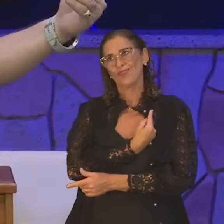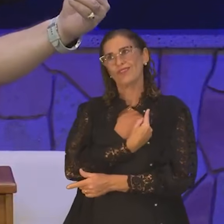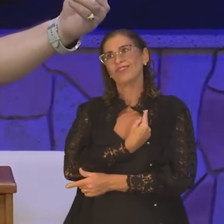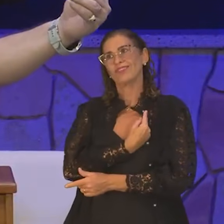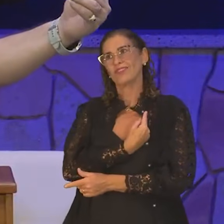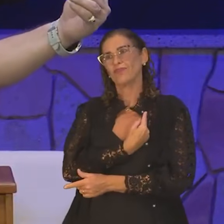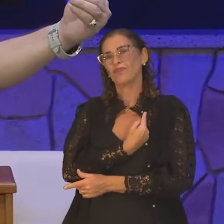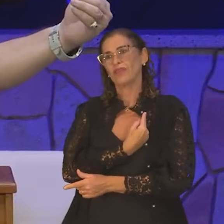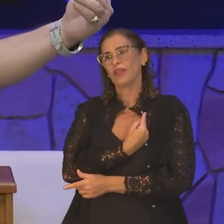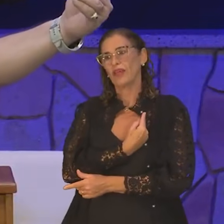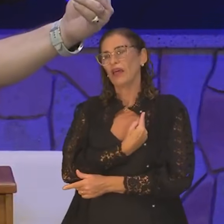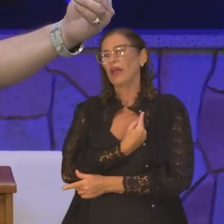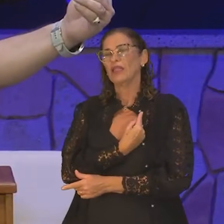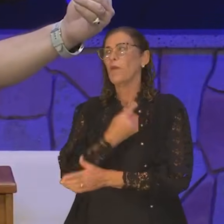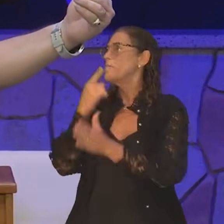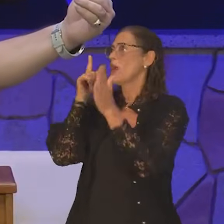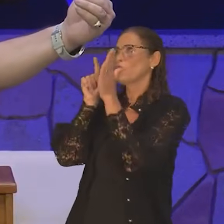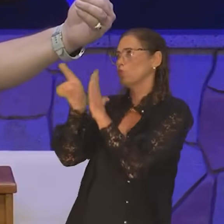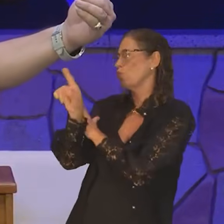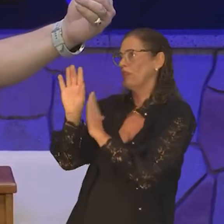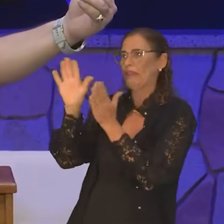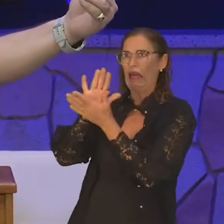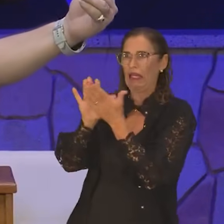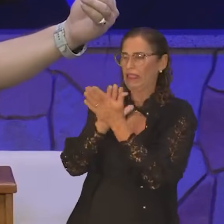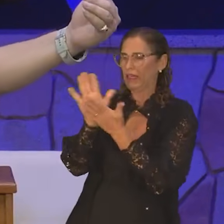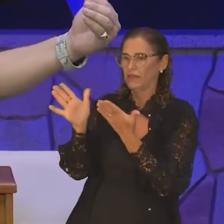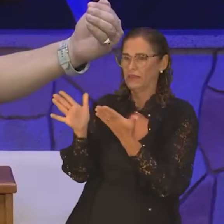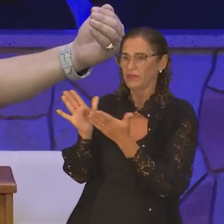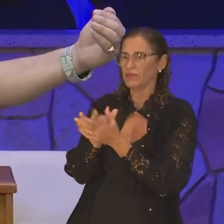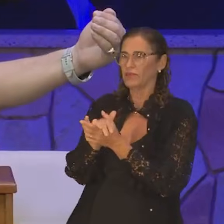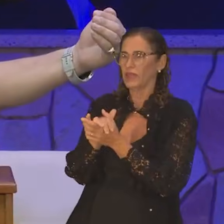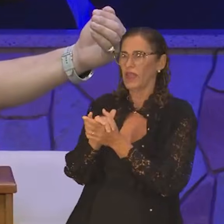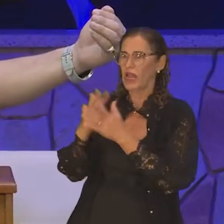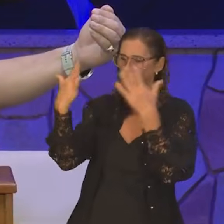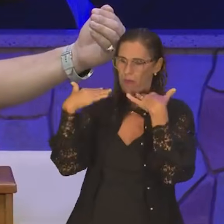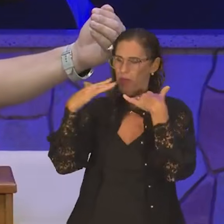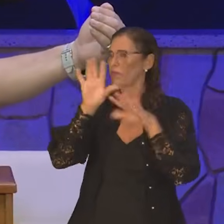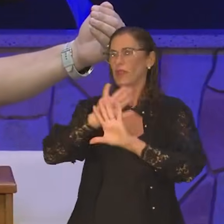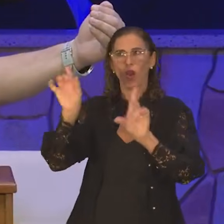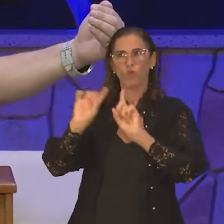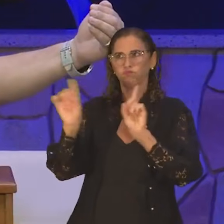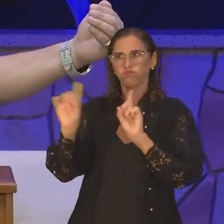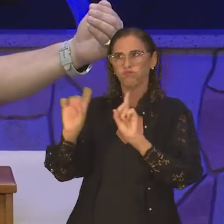Não questionou e deu. E ela não pediu ser adorada.